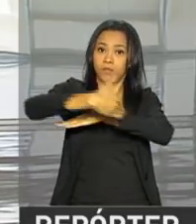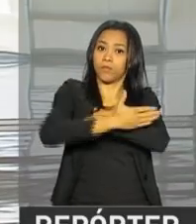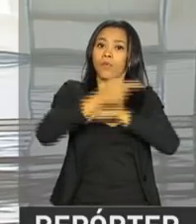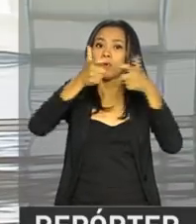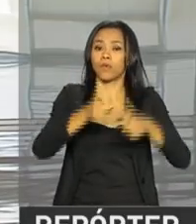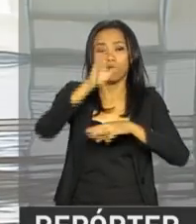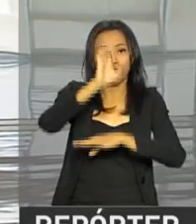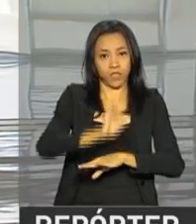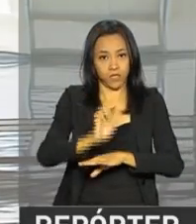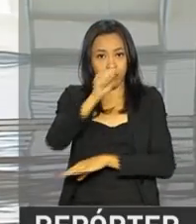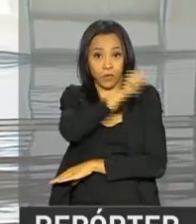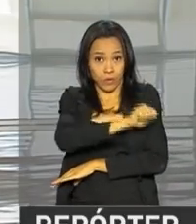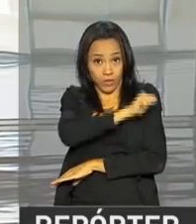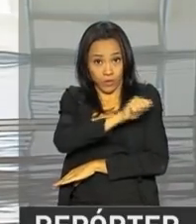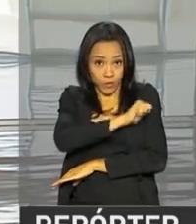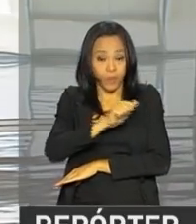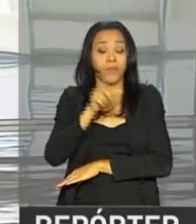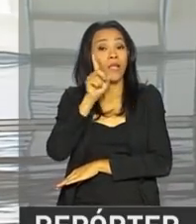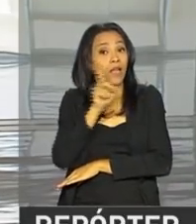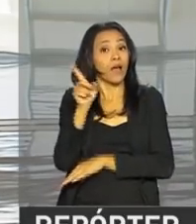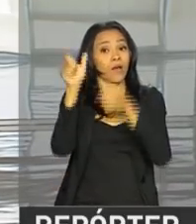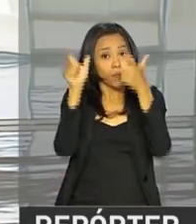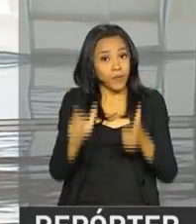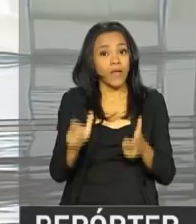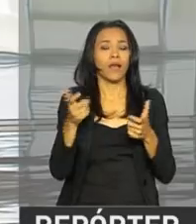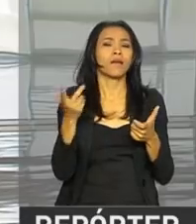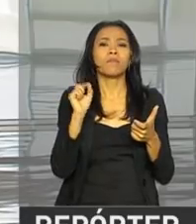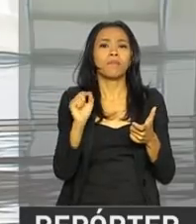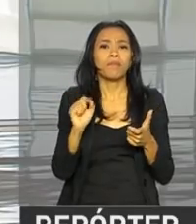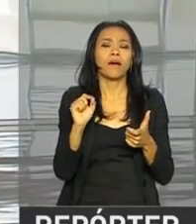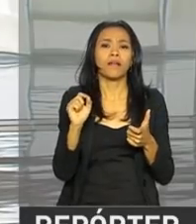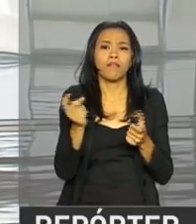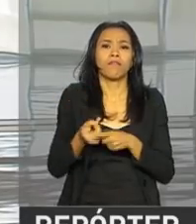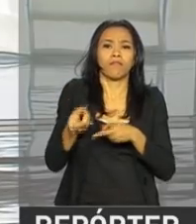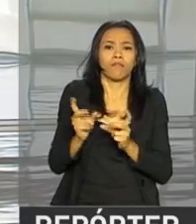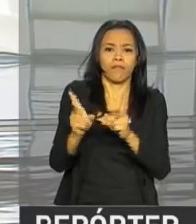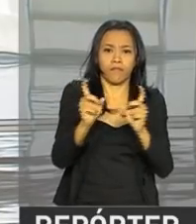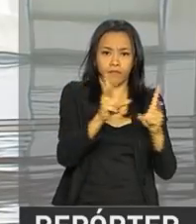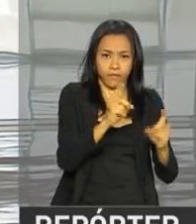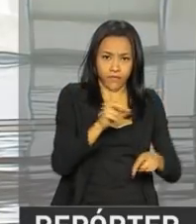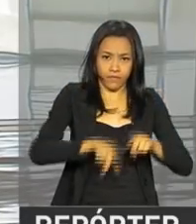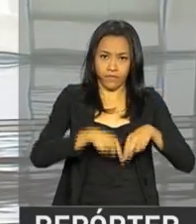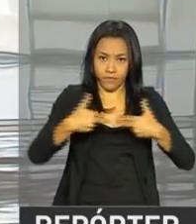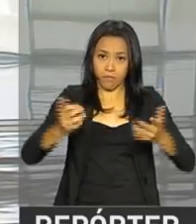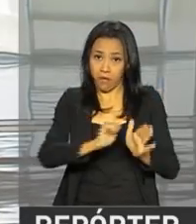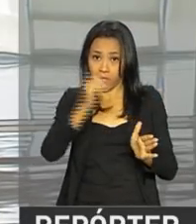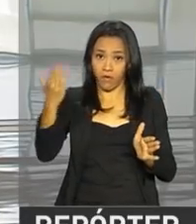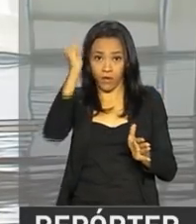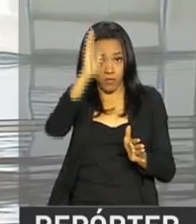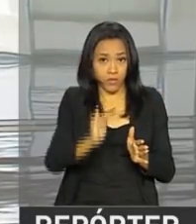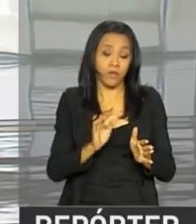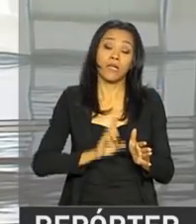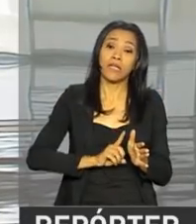no rio de janeiro que é uma área destinada à produção de bens destinados ao comércio exterior onde não há na